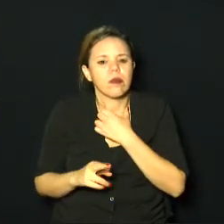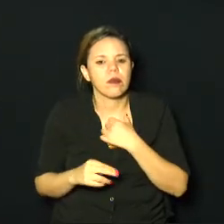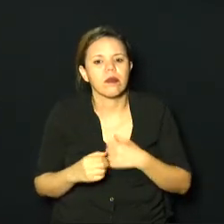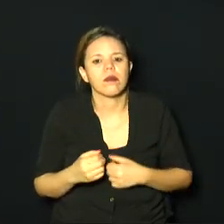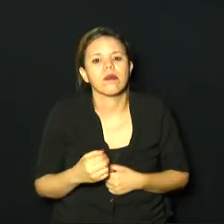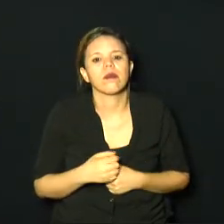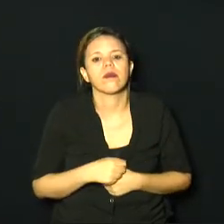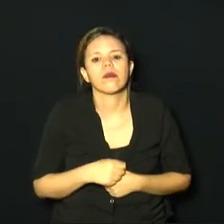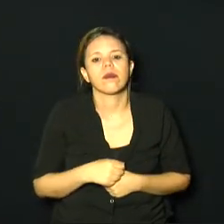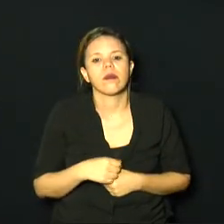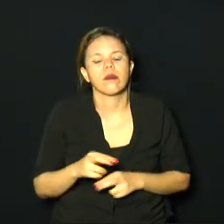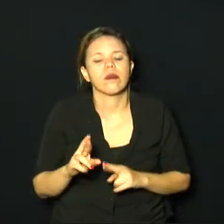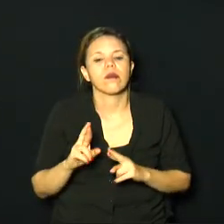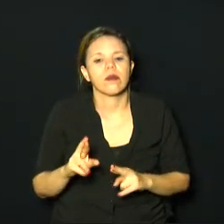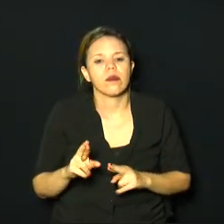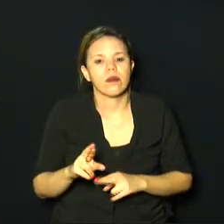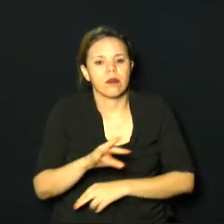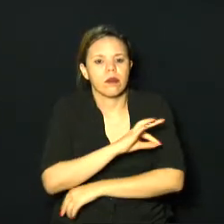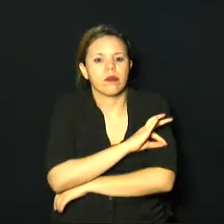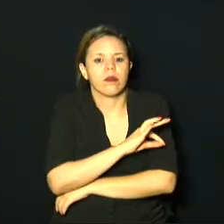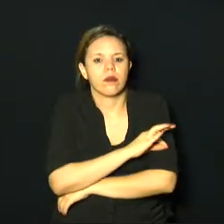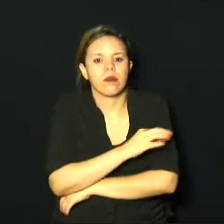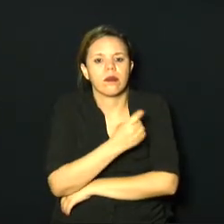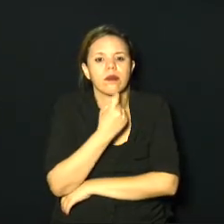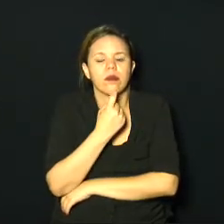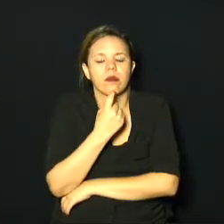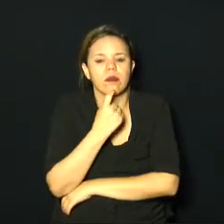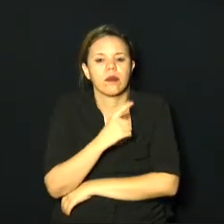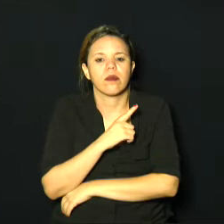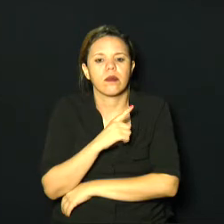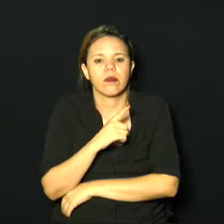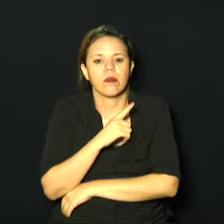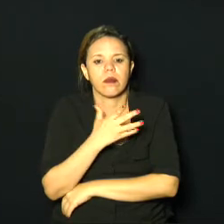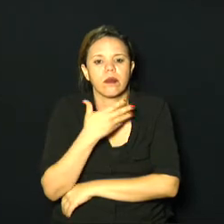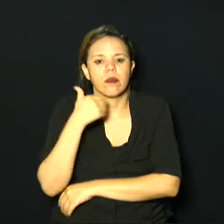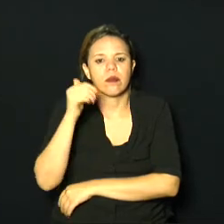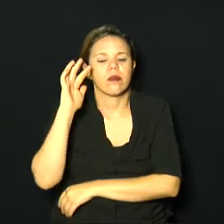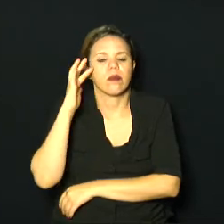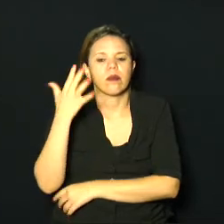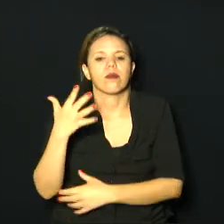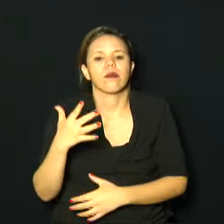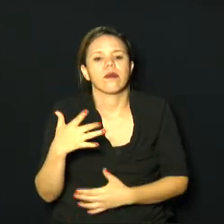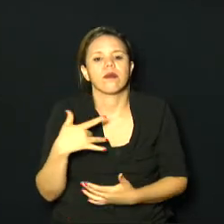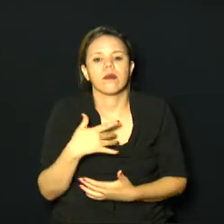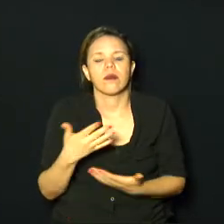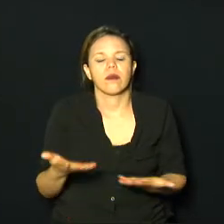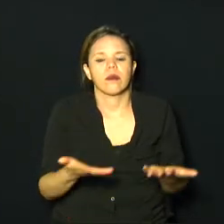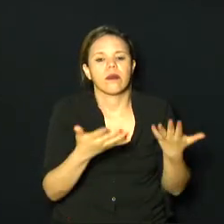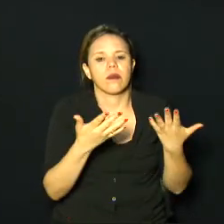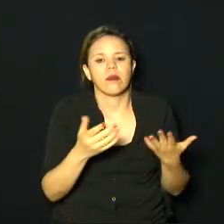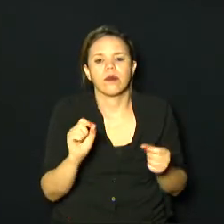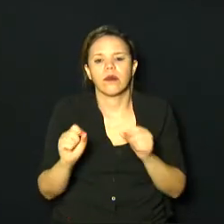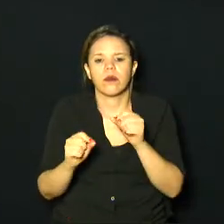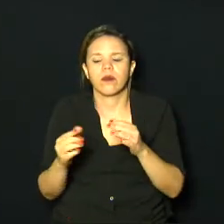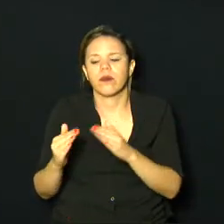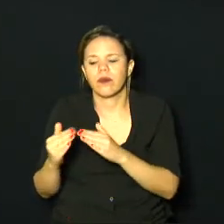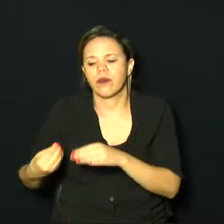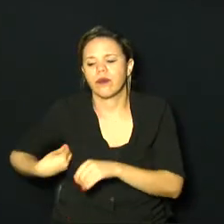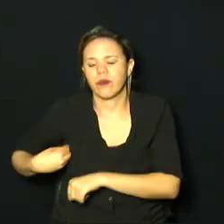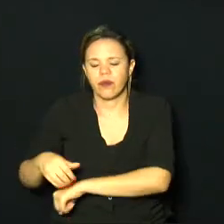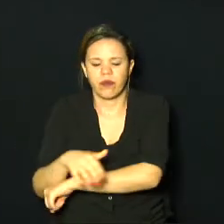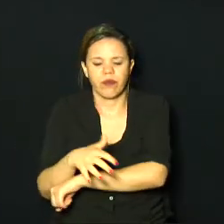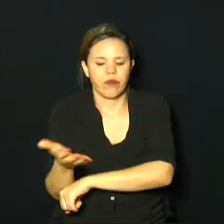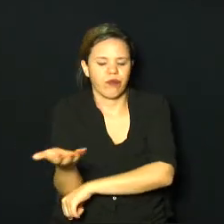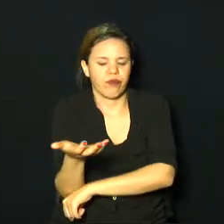eu espero que a Prefeitura de Campinas tenha uma melhor solução para eles do que a rua, ou